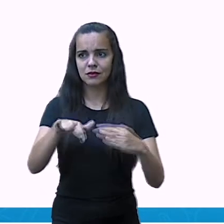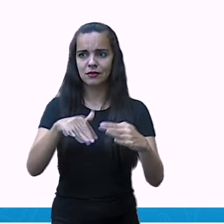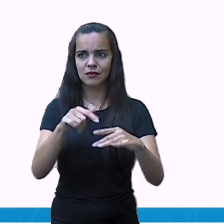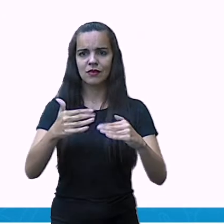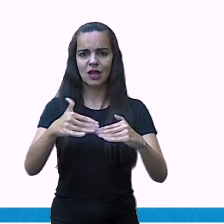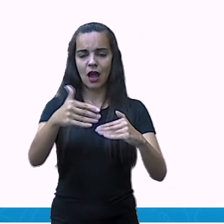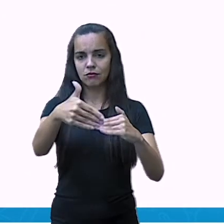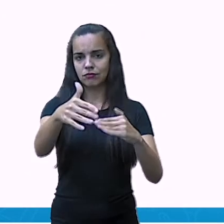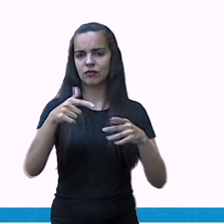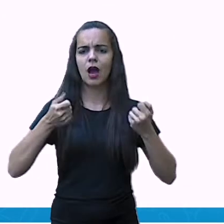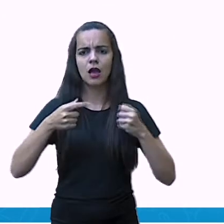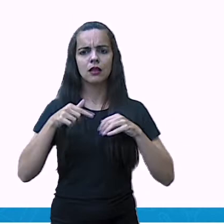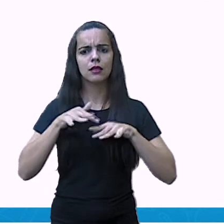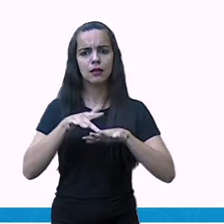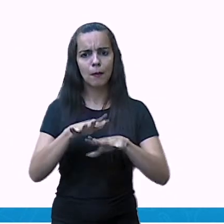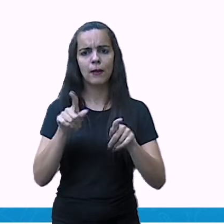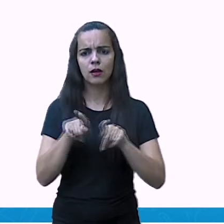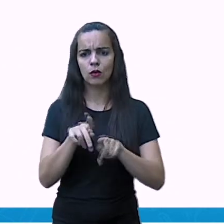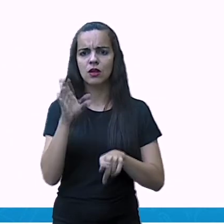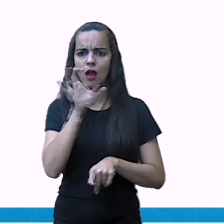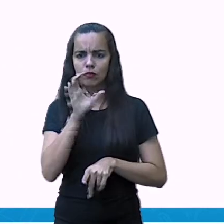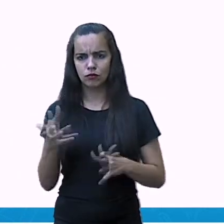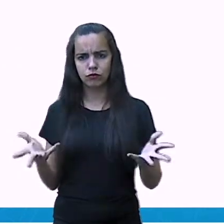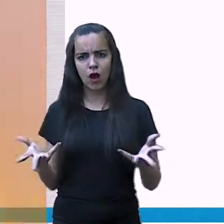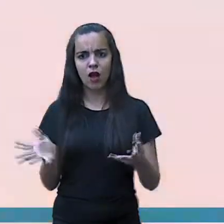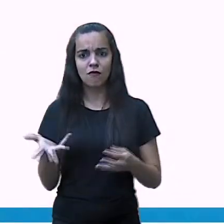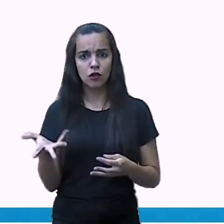longo da correnteza.